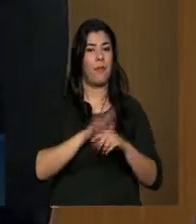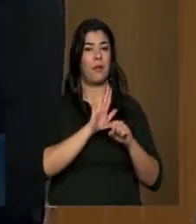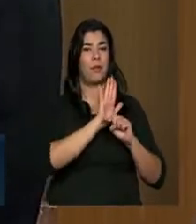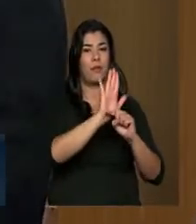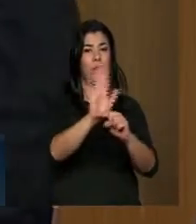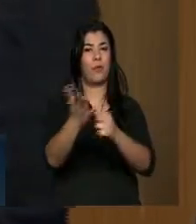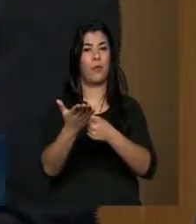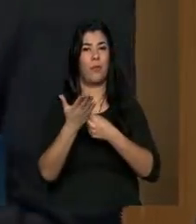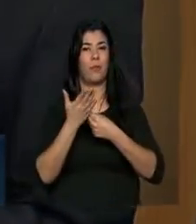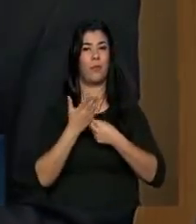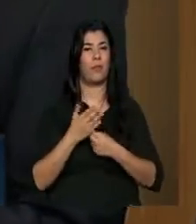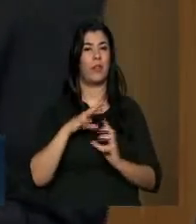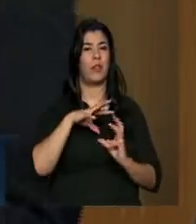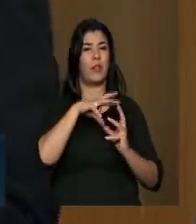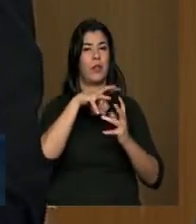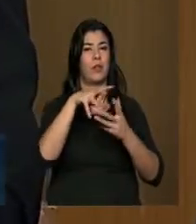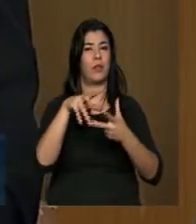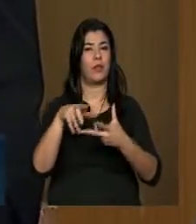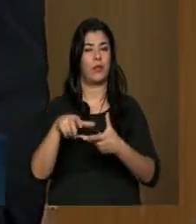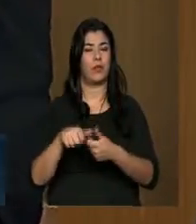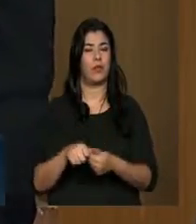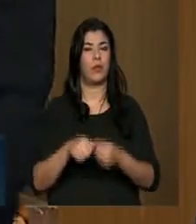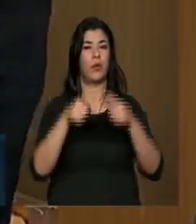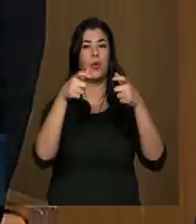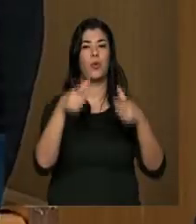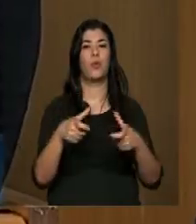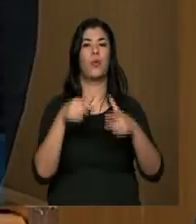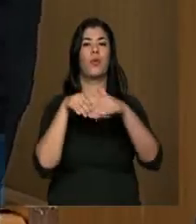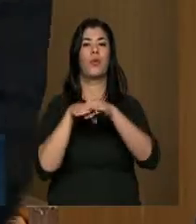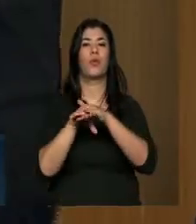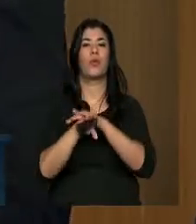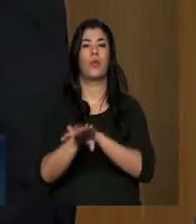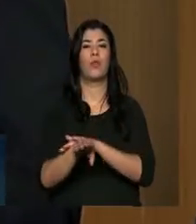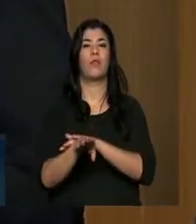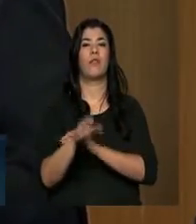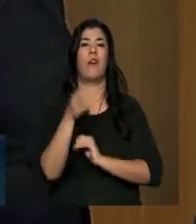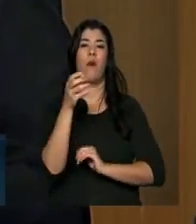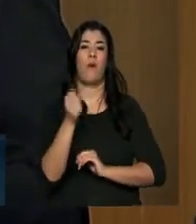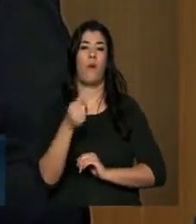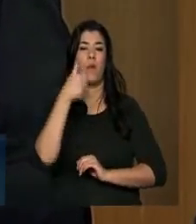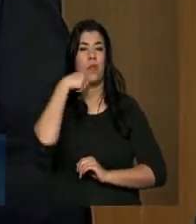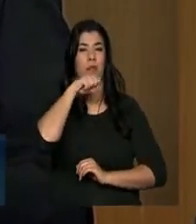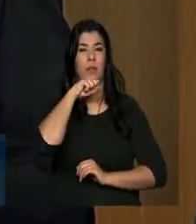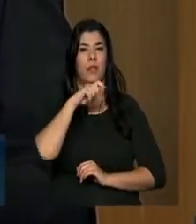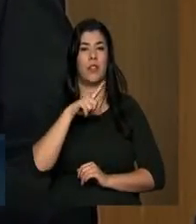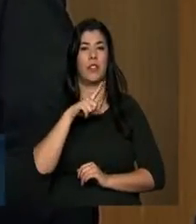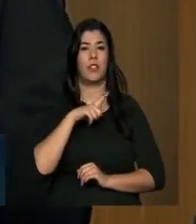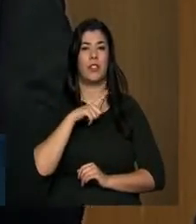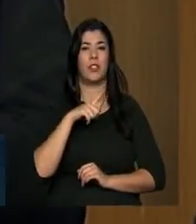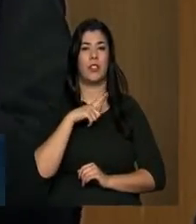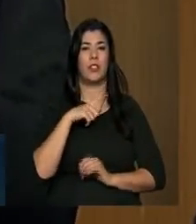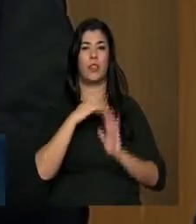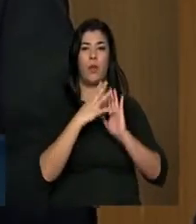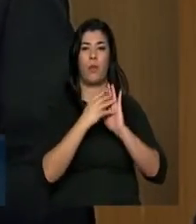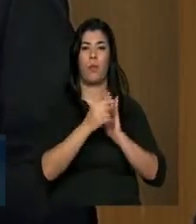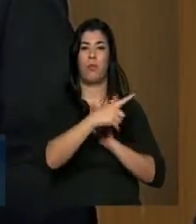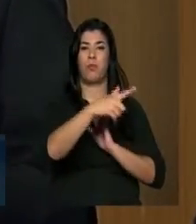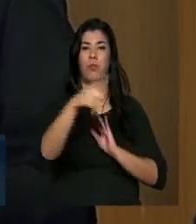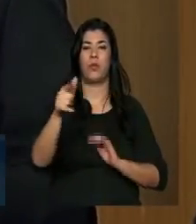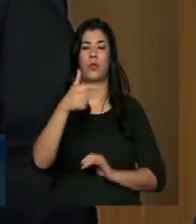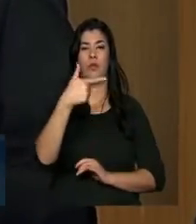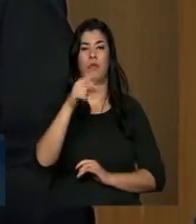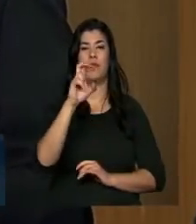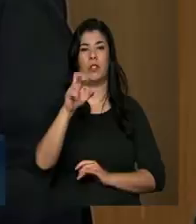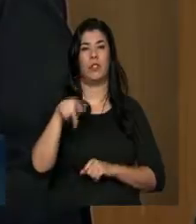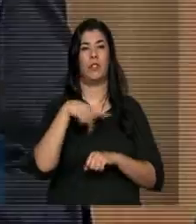né, a cooperação em bancos de leite, que já está contemplando 25 países com a construção